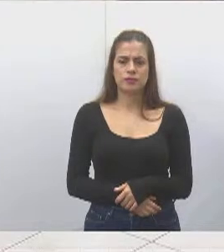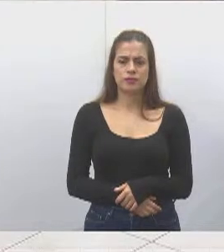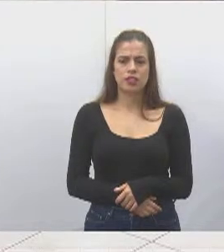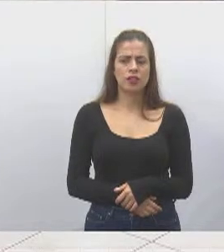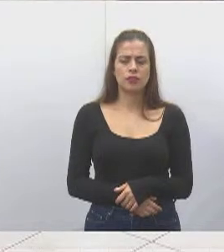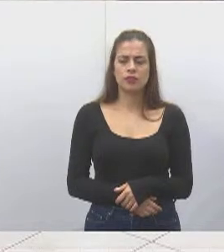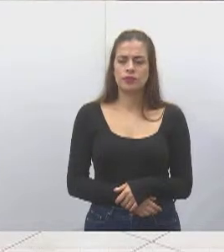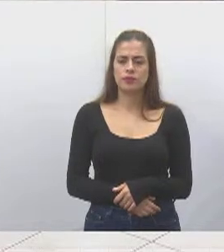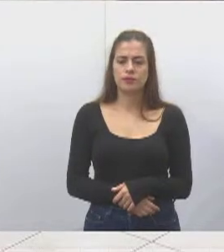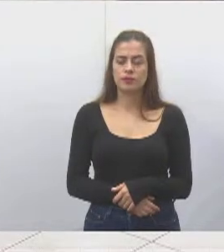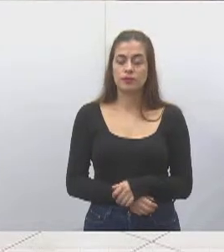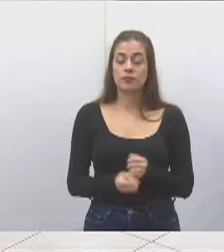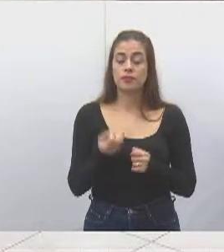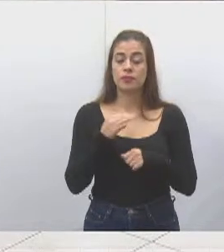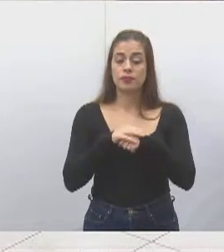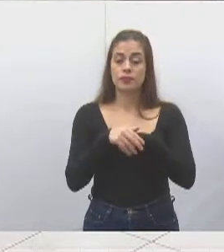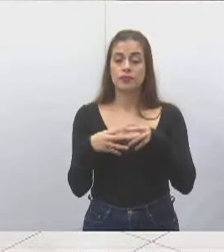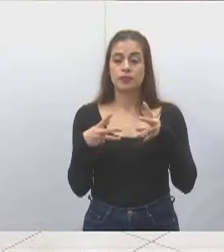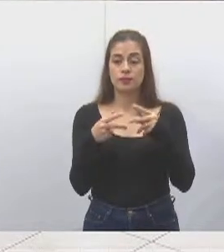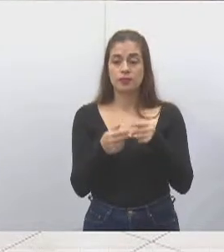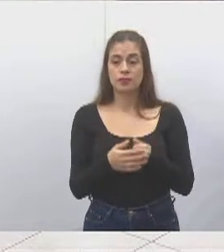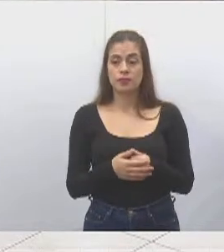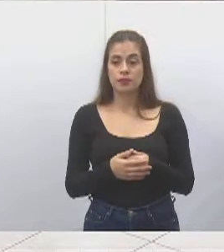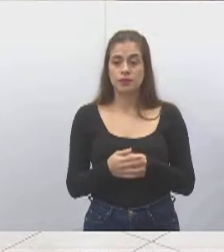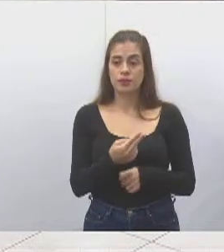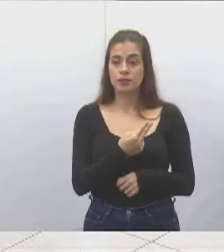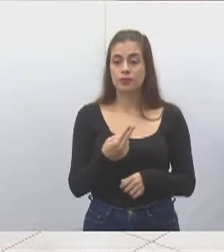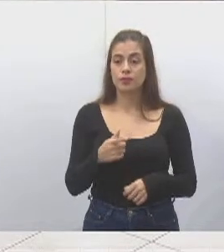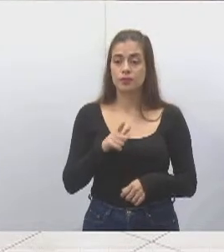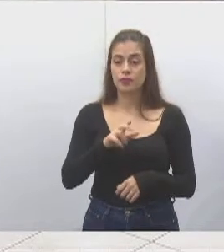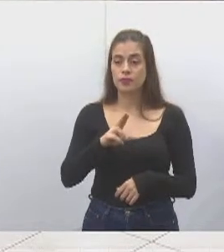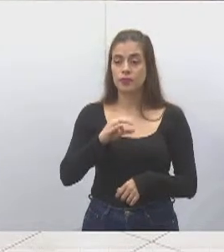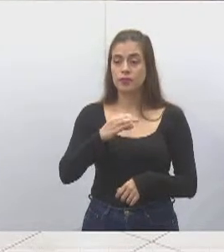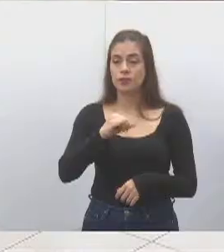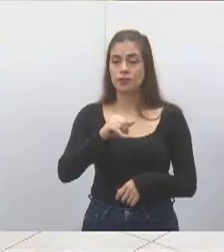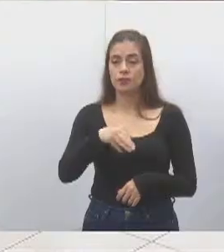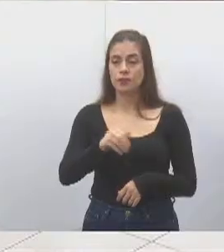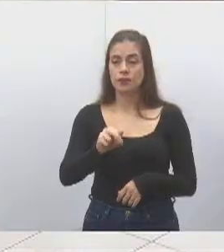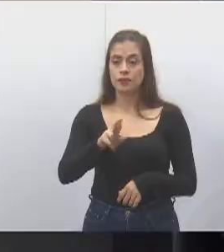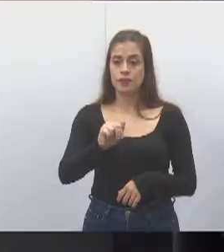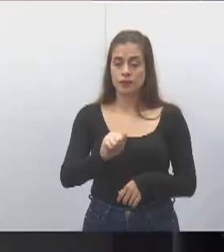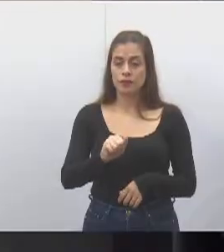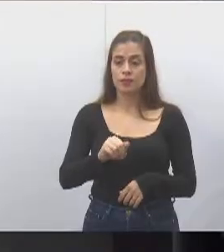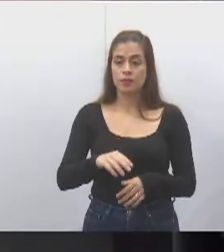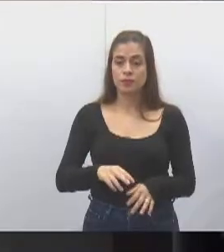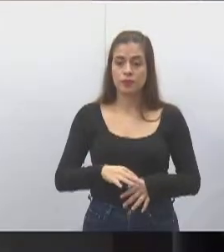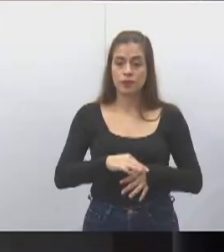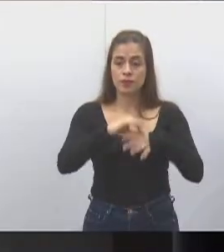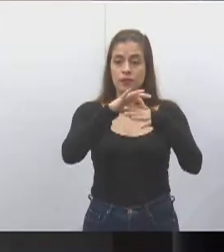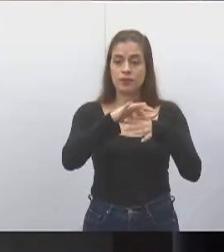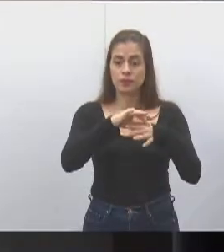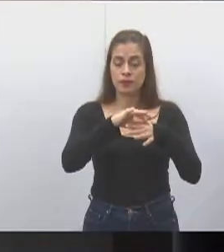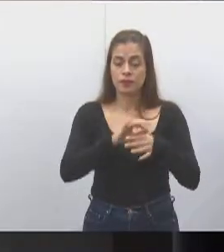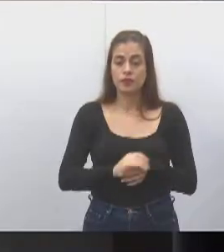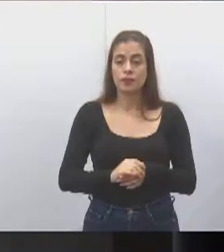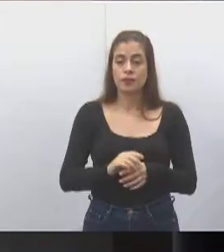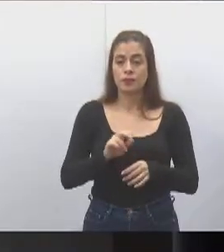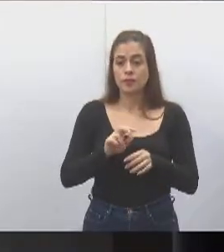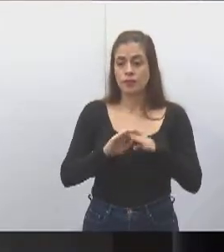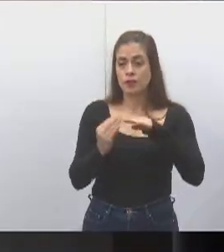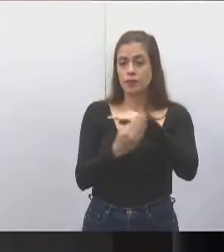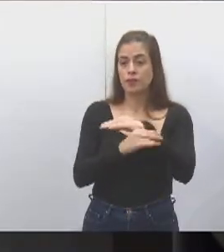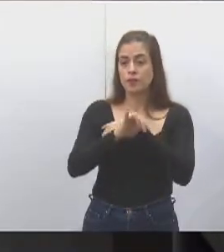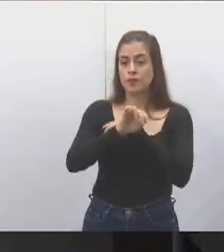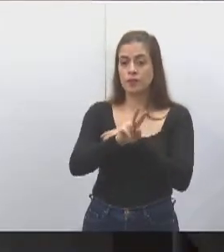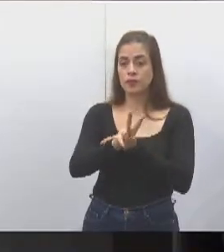Boa noite a todos. Meu nome é Lucimari Pagotto, faço parte da liderança do Vila Ita. Estou aqui para perguntar para todos vocês o que vai